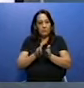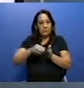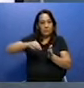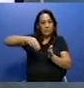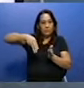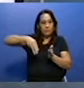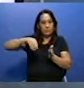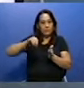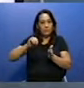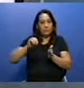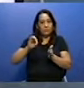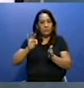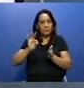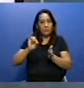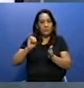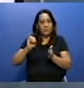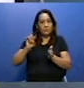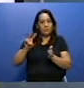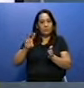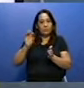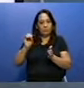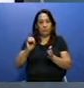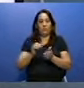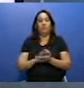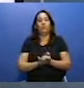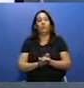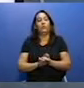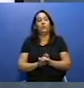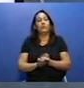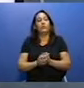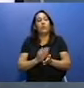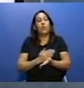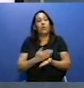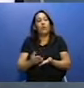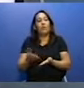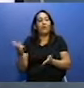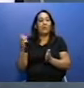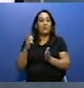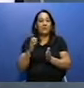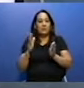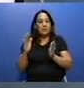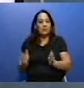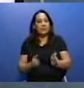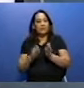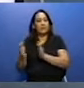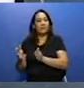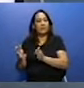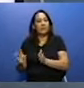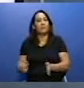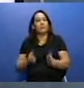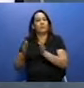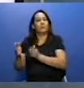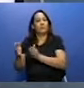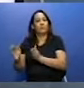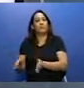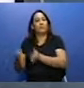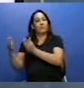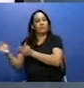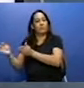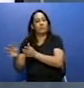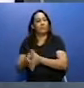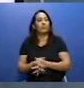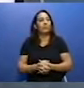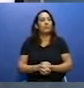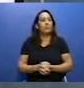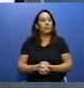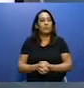tá? Ela começa a se repetir daqui para frente. Então, daqui para trás é o motivo da